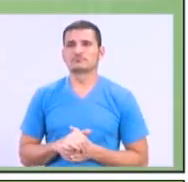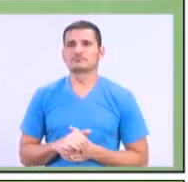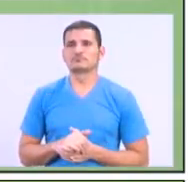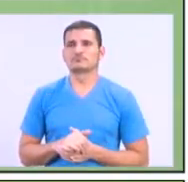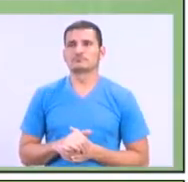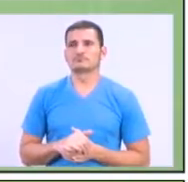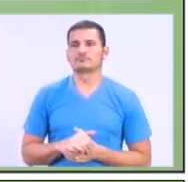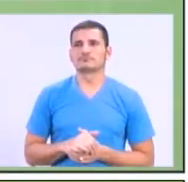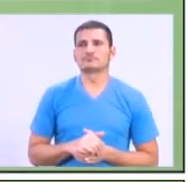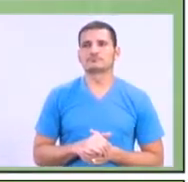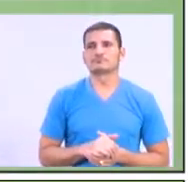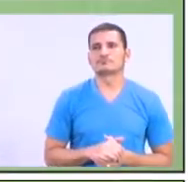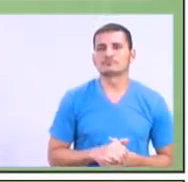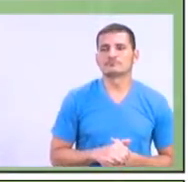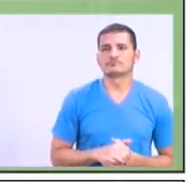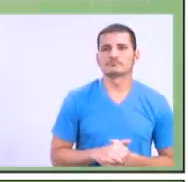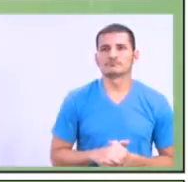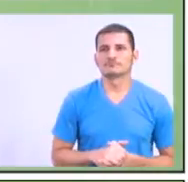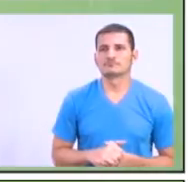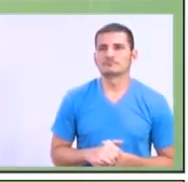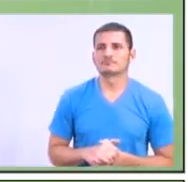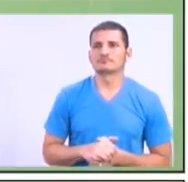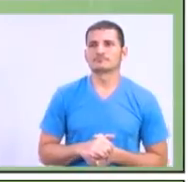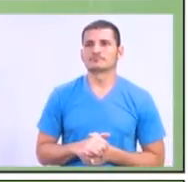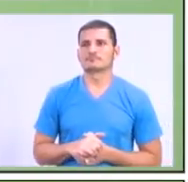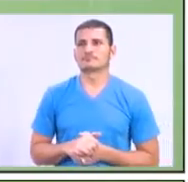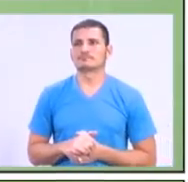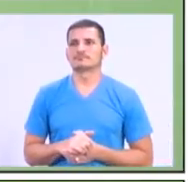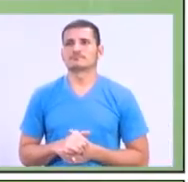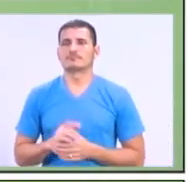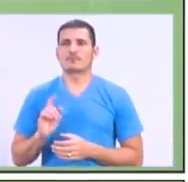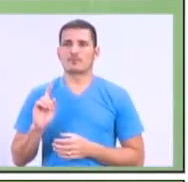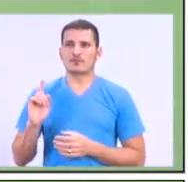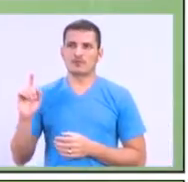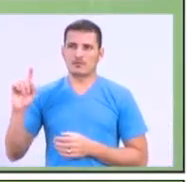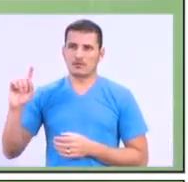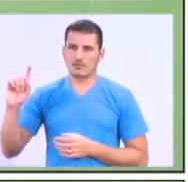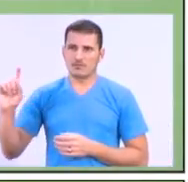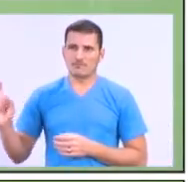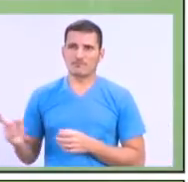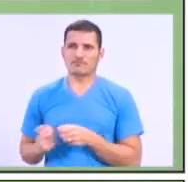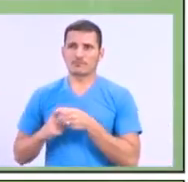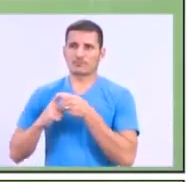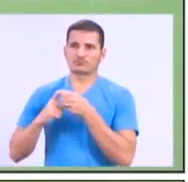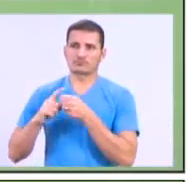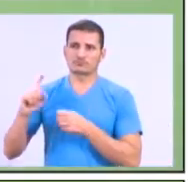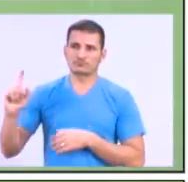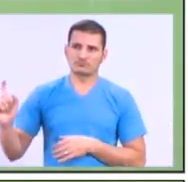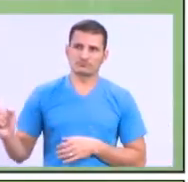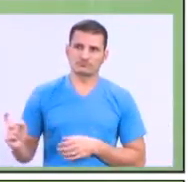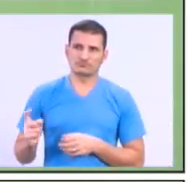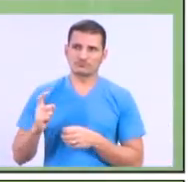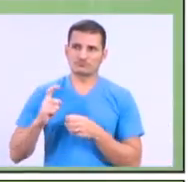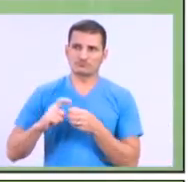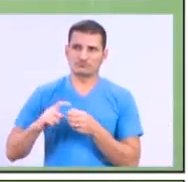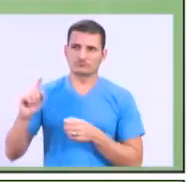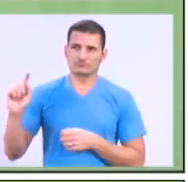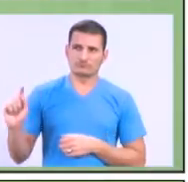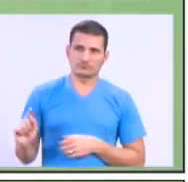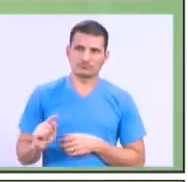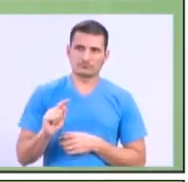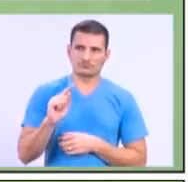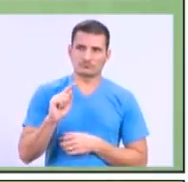PHP fazem solicitações ao banco de dados, devolvem as informações para as páginas